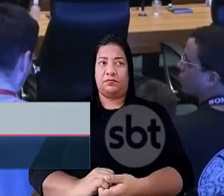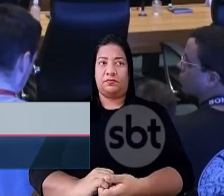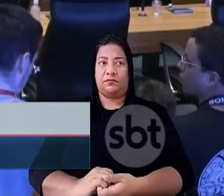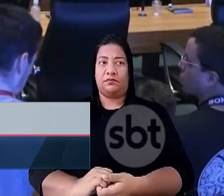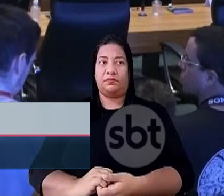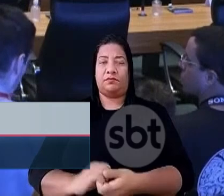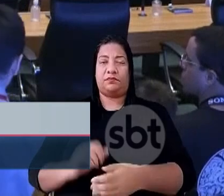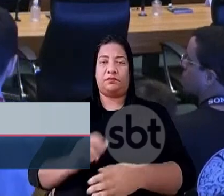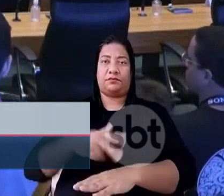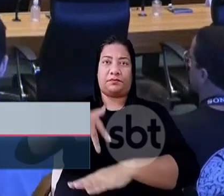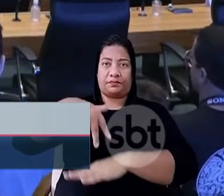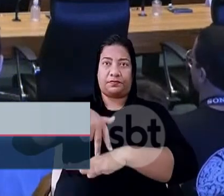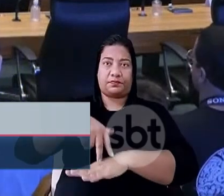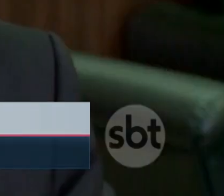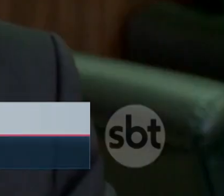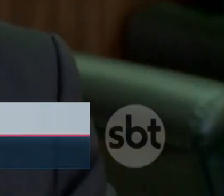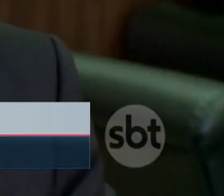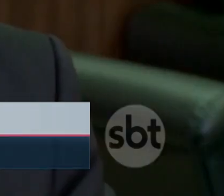Bancários